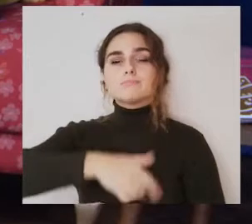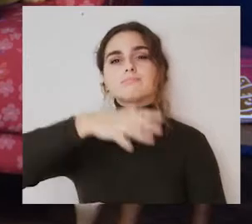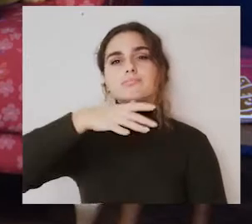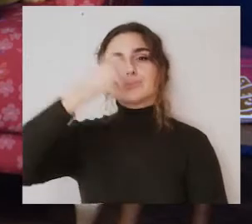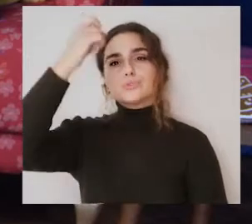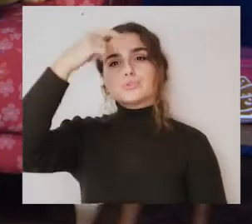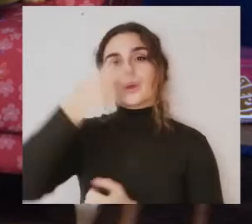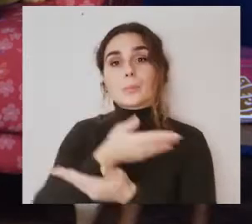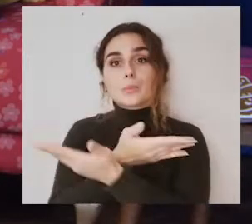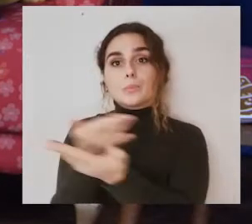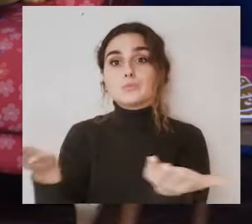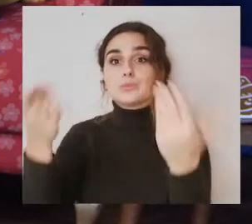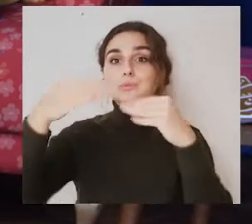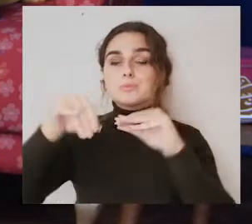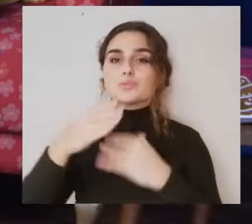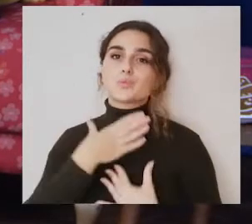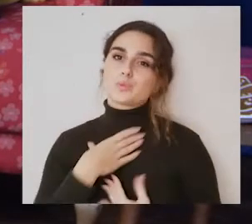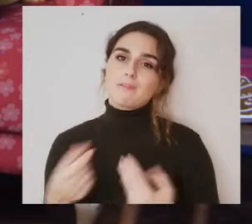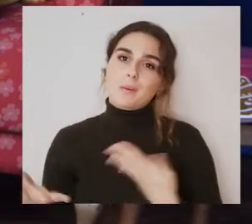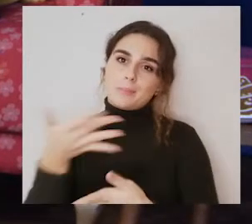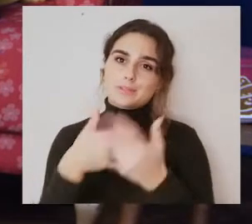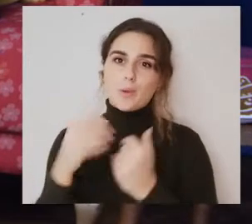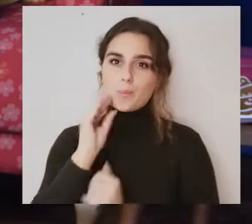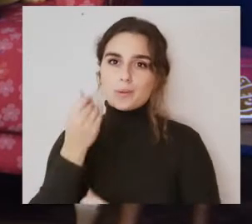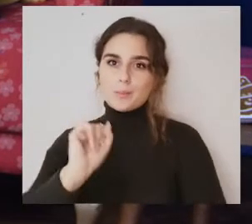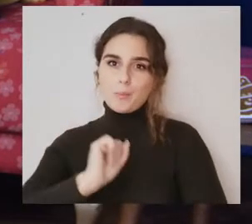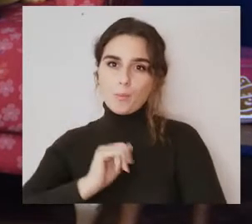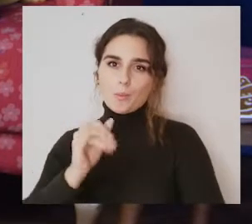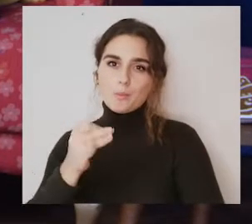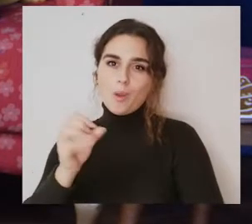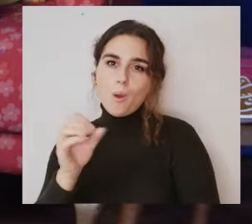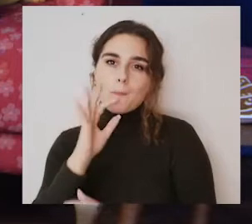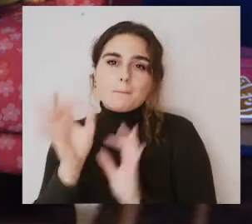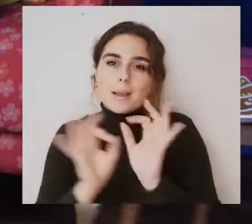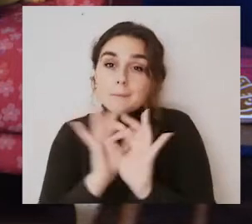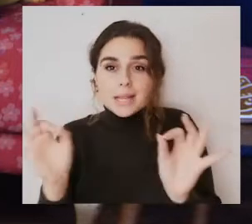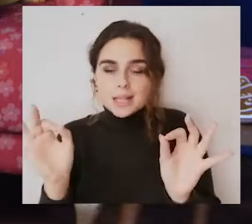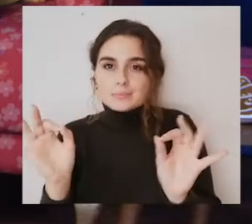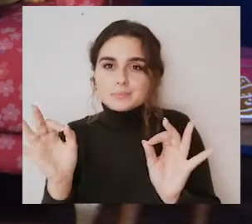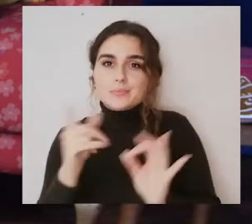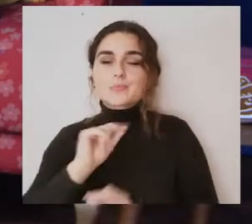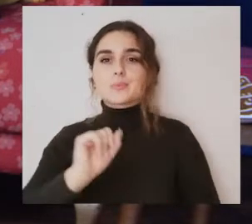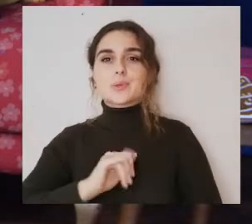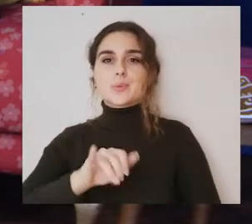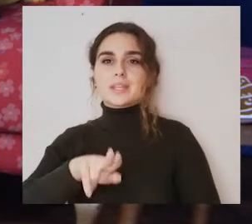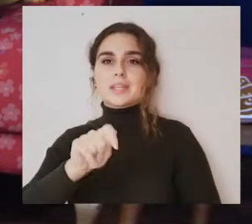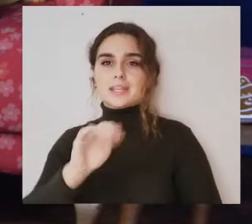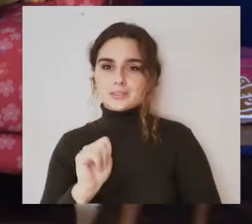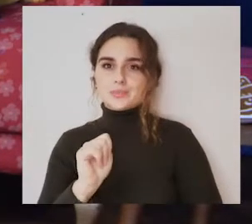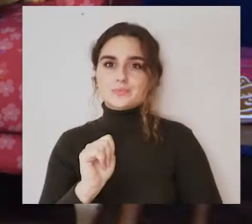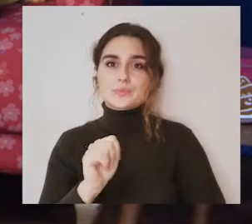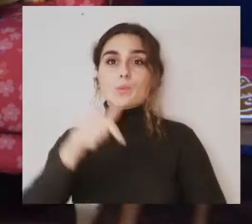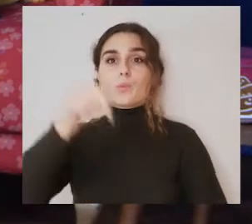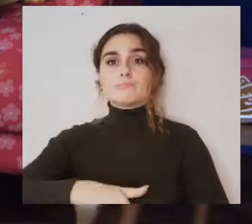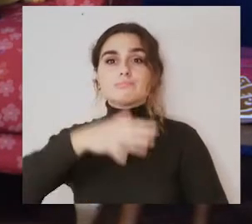por favor, partilhar com os meus meninos do IPO. Deixem-me deixar assim este pequeno presente no sapatinho. Eu sou a Inês